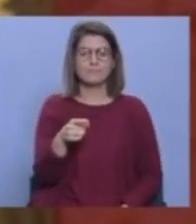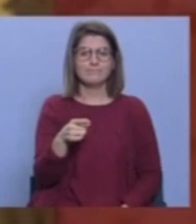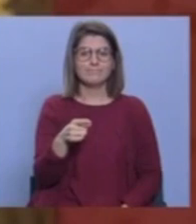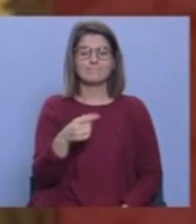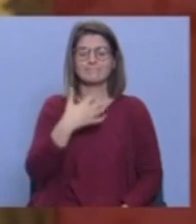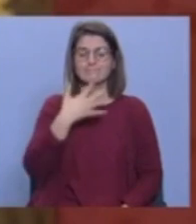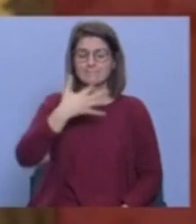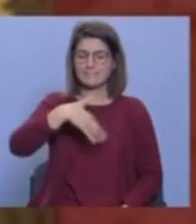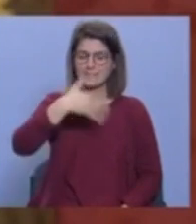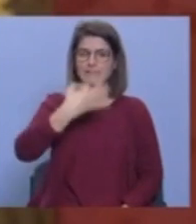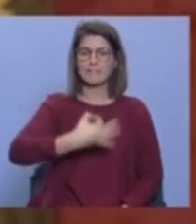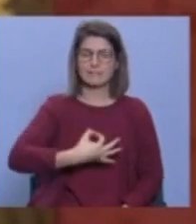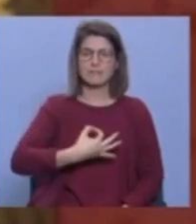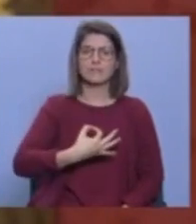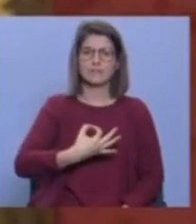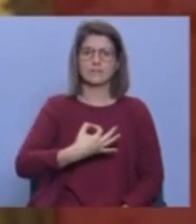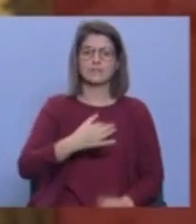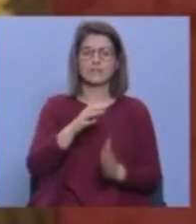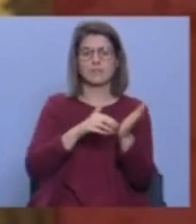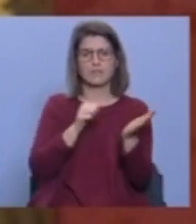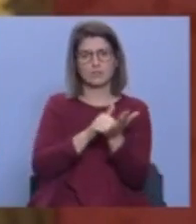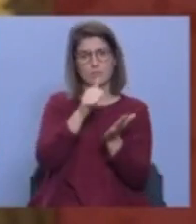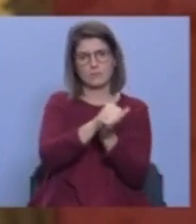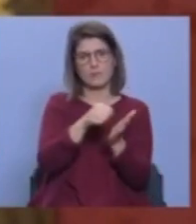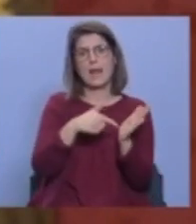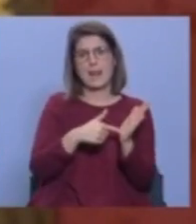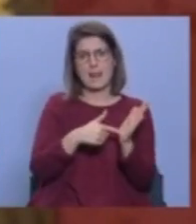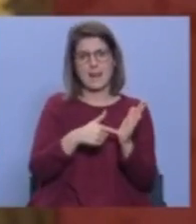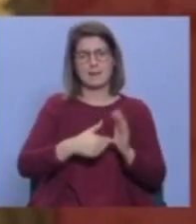e acreditai no Evangelho.